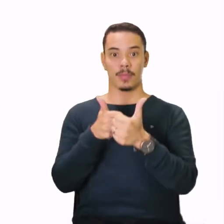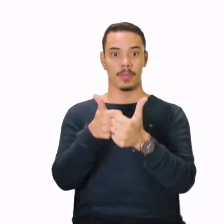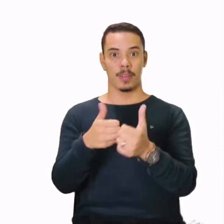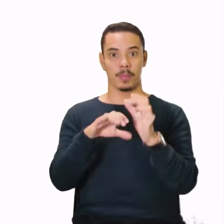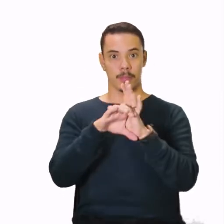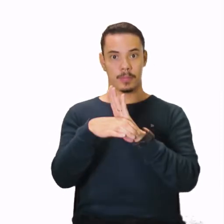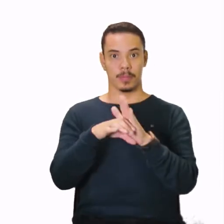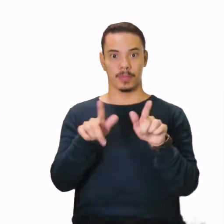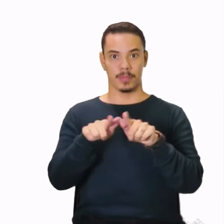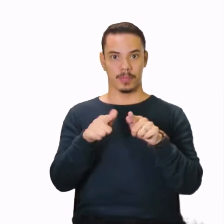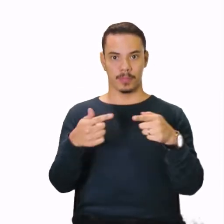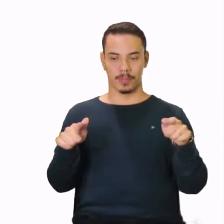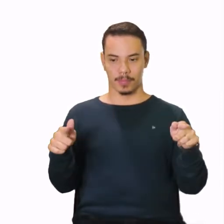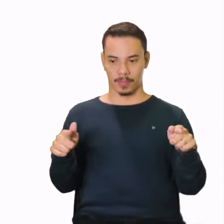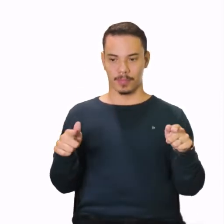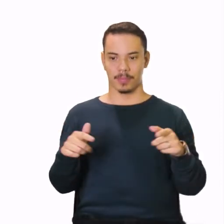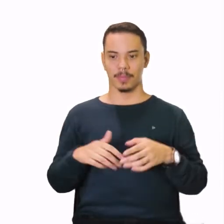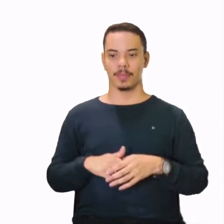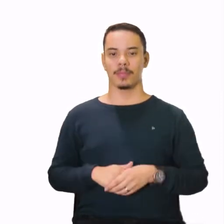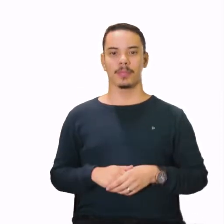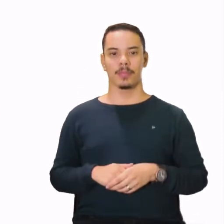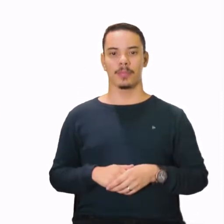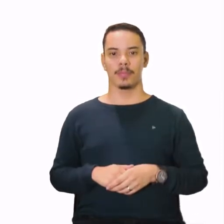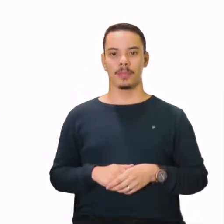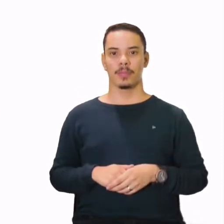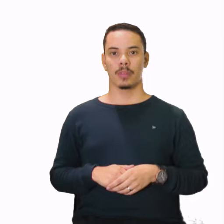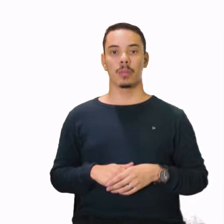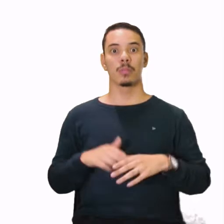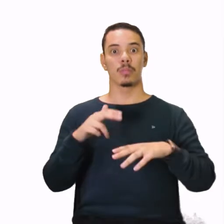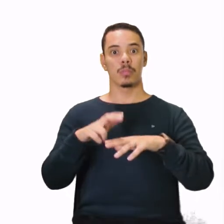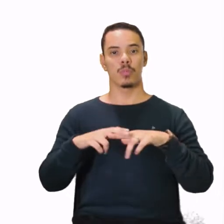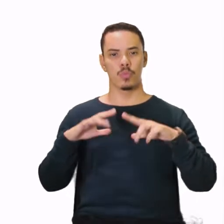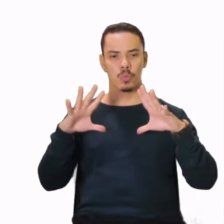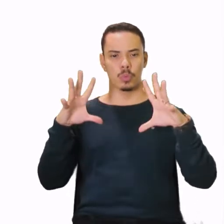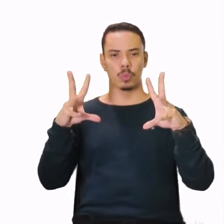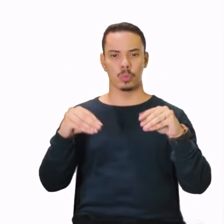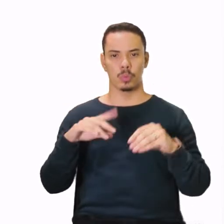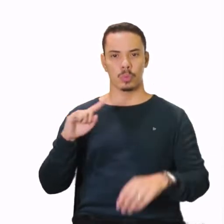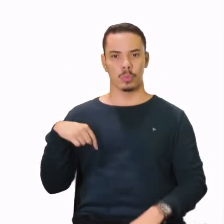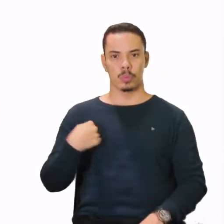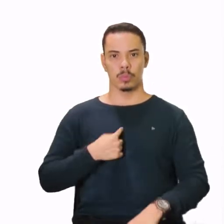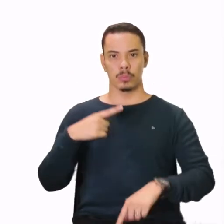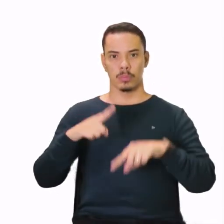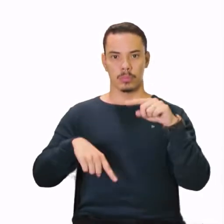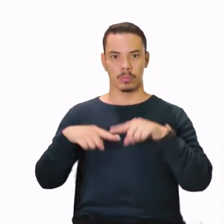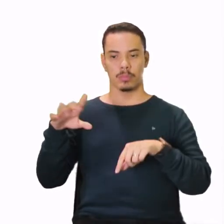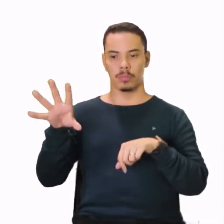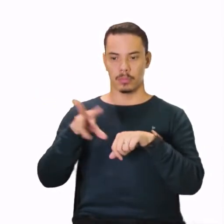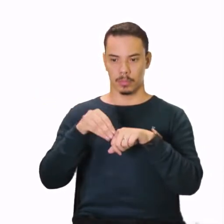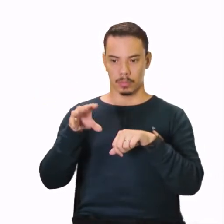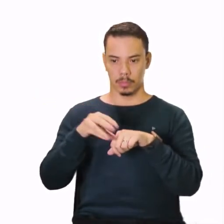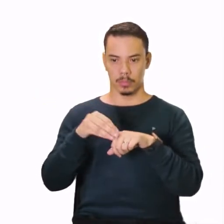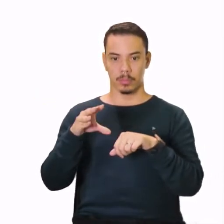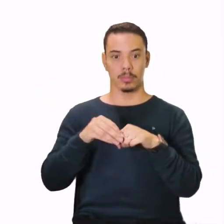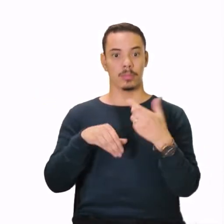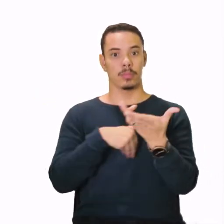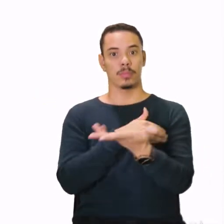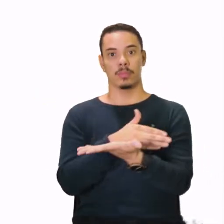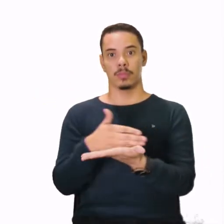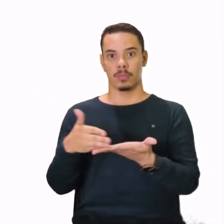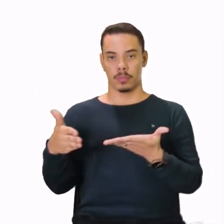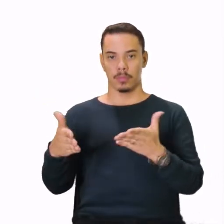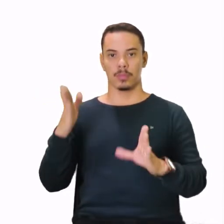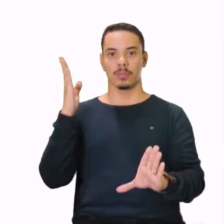conceito gramatical. Beleza, todo nosso objeto de conhecimento, ele inicia